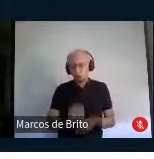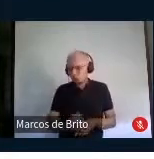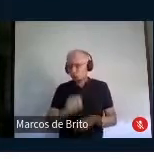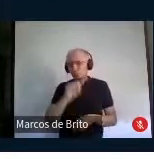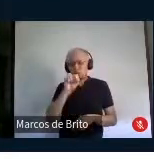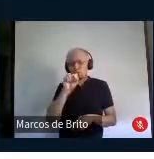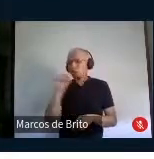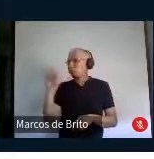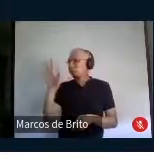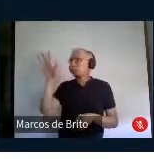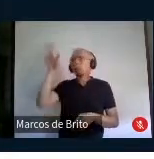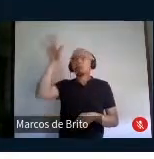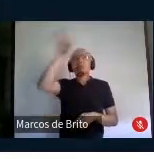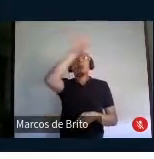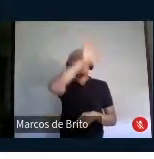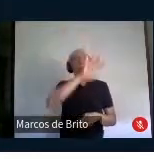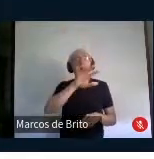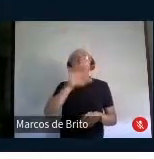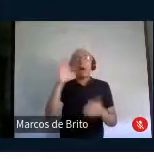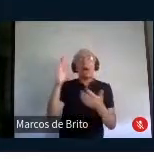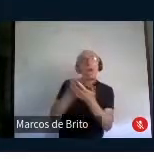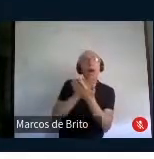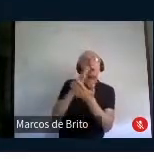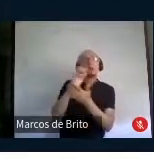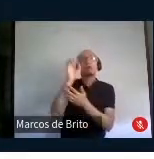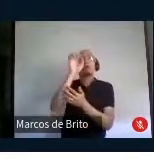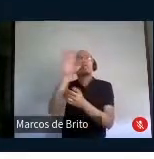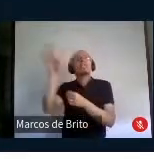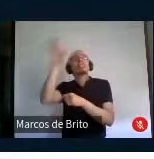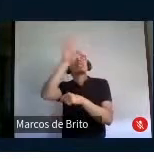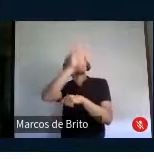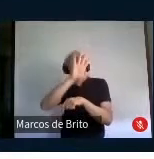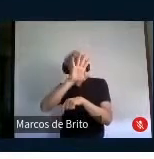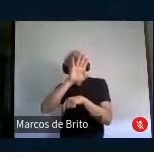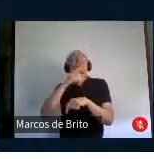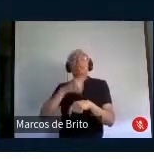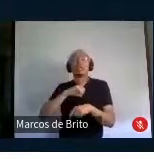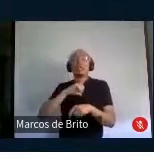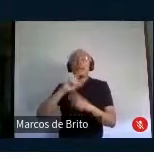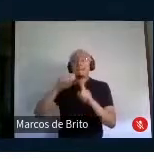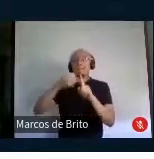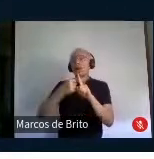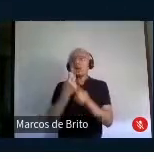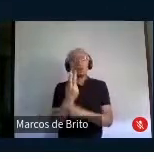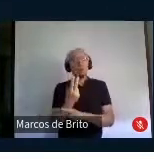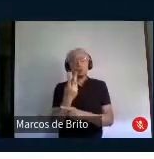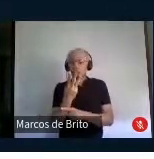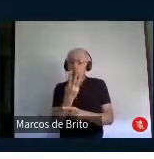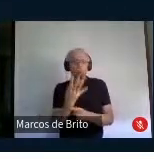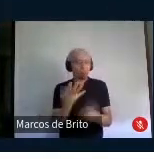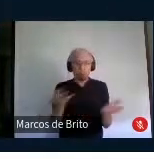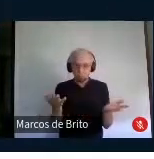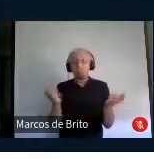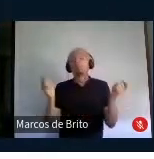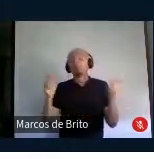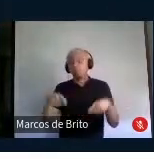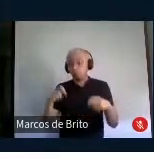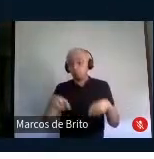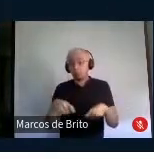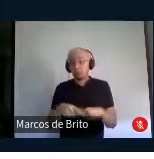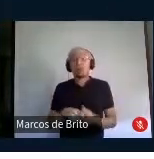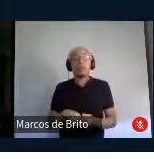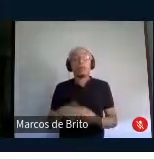os estados, e em alguns estados eles apresentam até mais de uma unidade. Então, os CAIS, eles